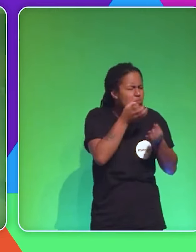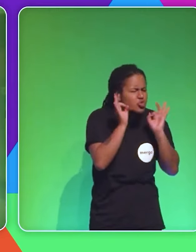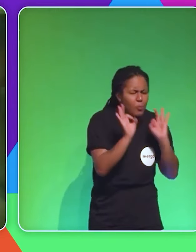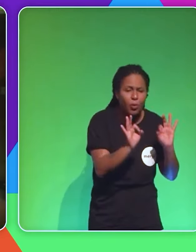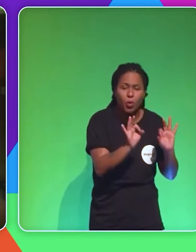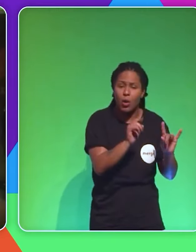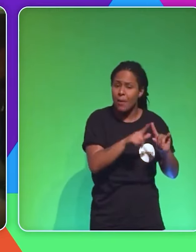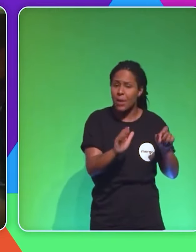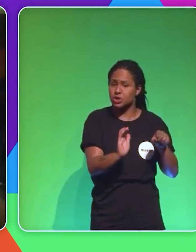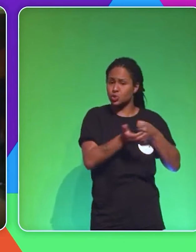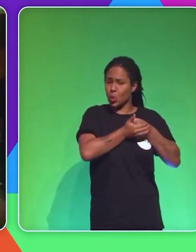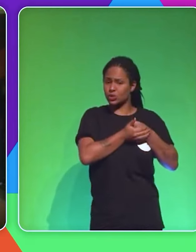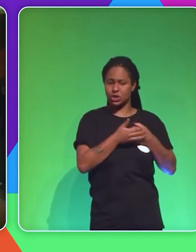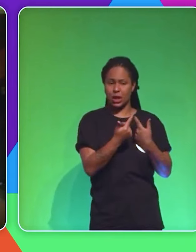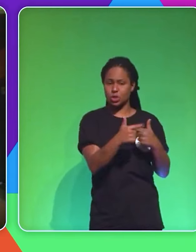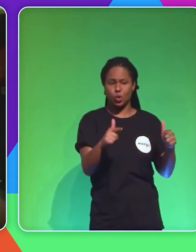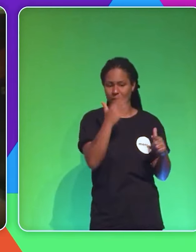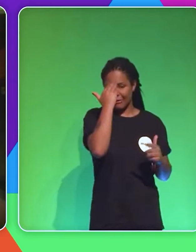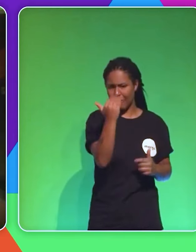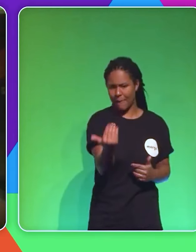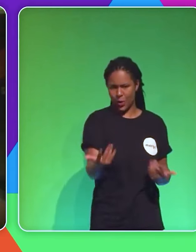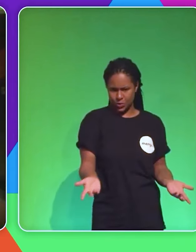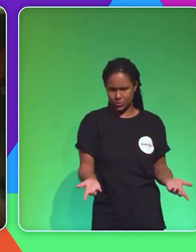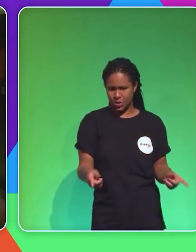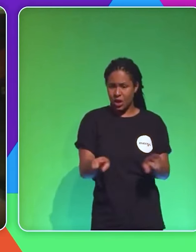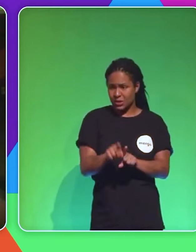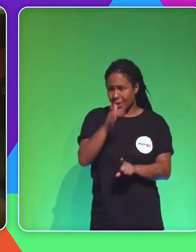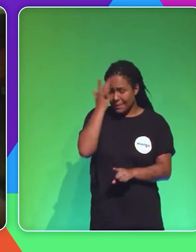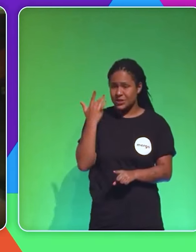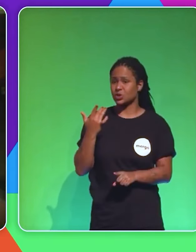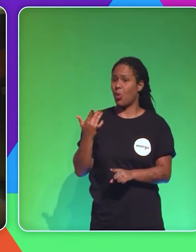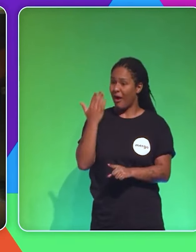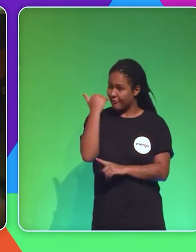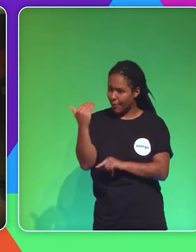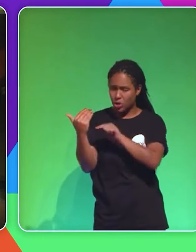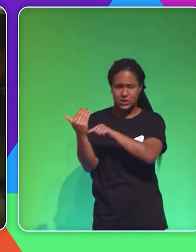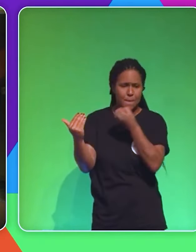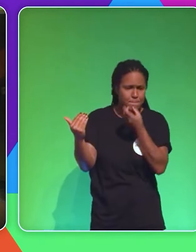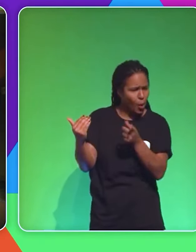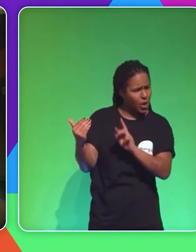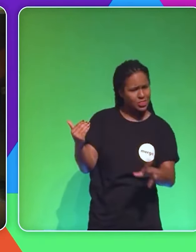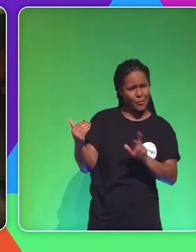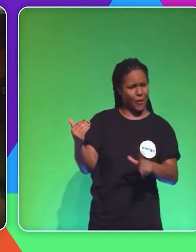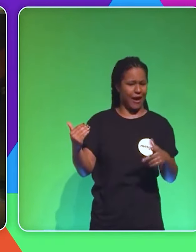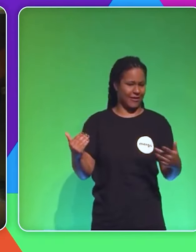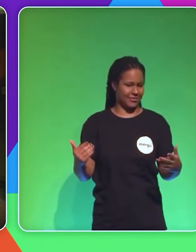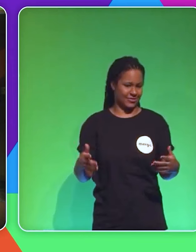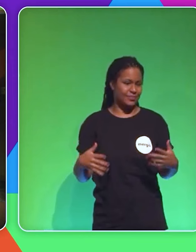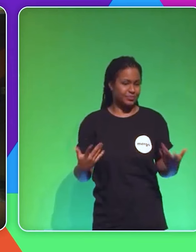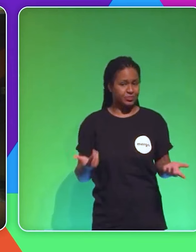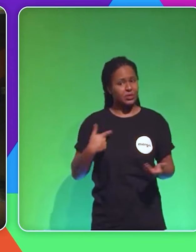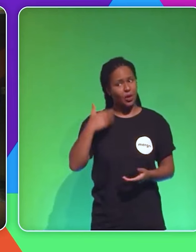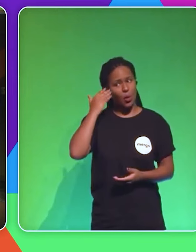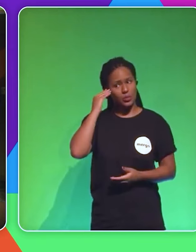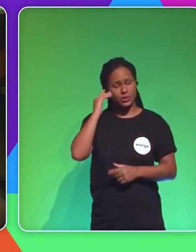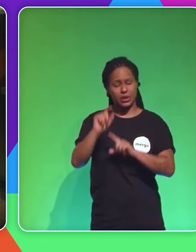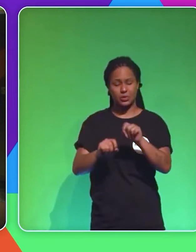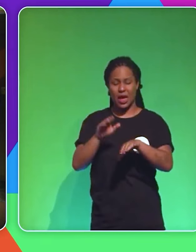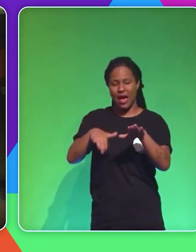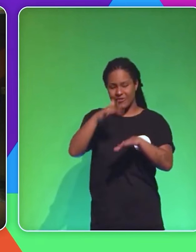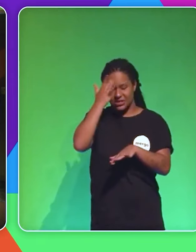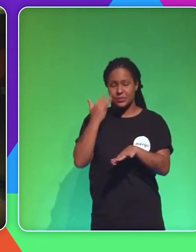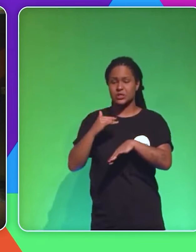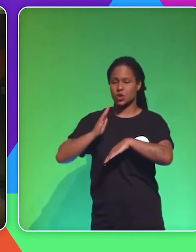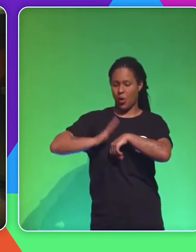galera muito famosa que também não não não é boa exato exato tipo é como que você v porque eu entendo que eh Às vezes a pessoa que tá